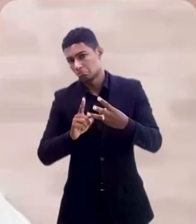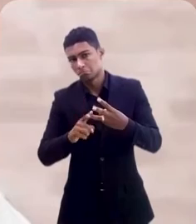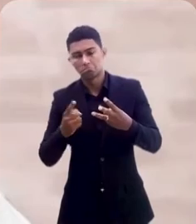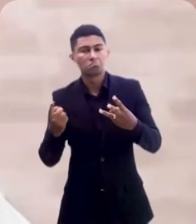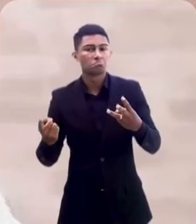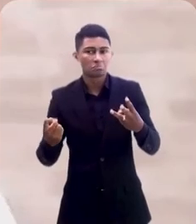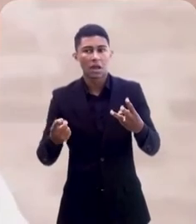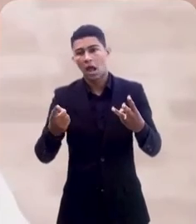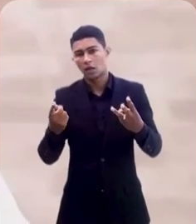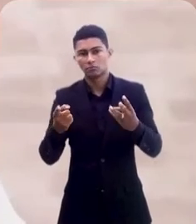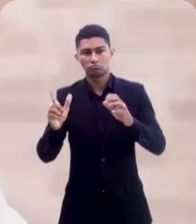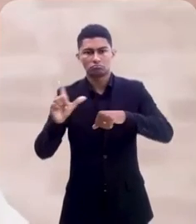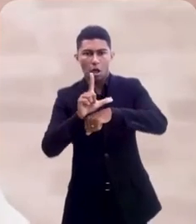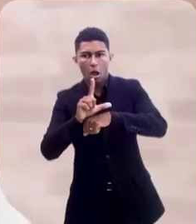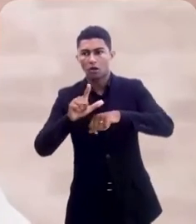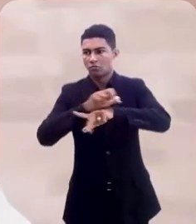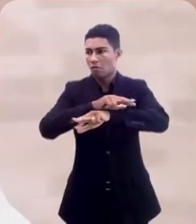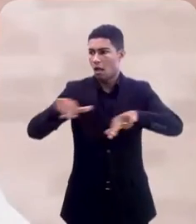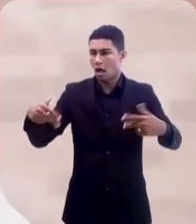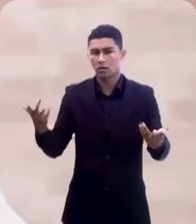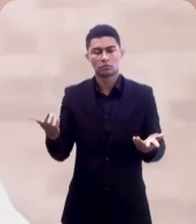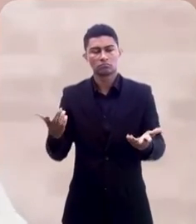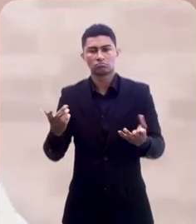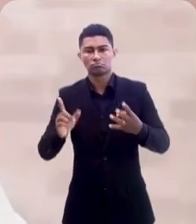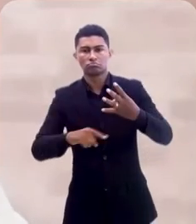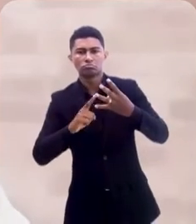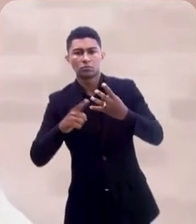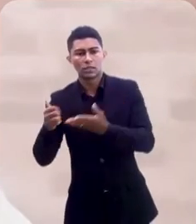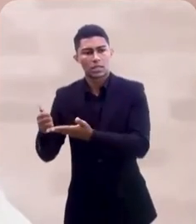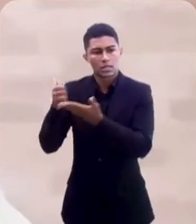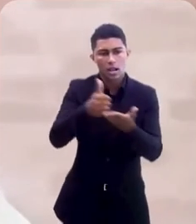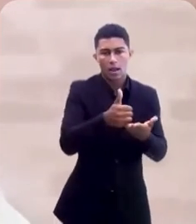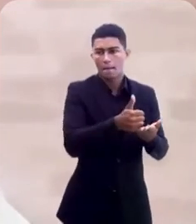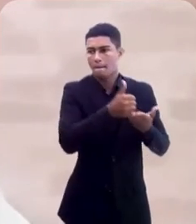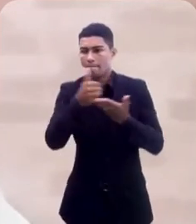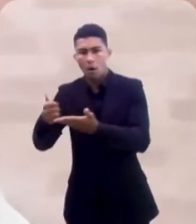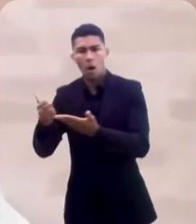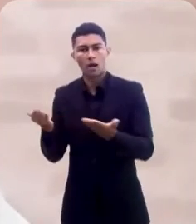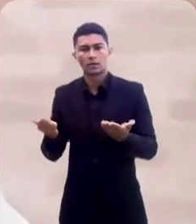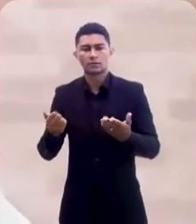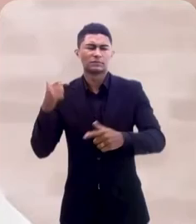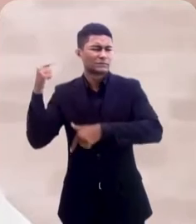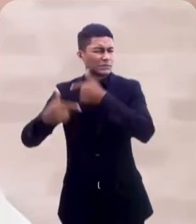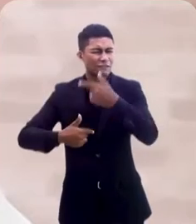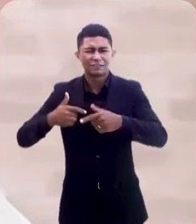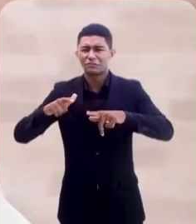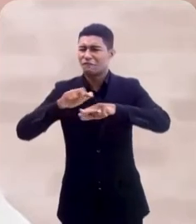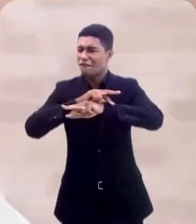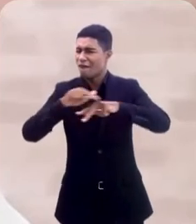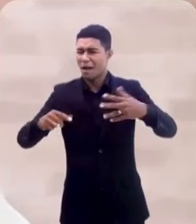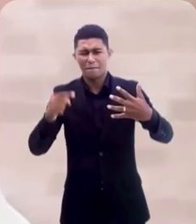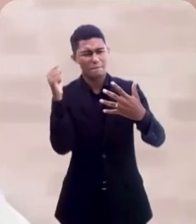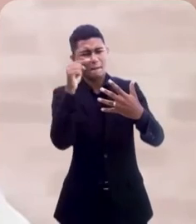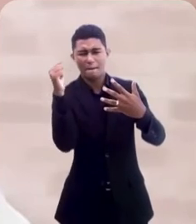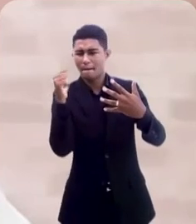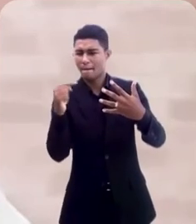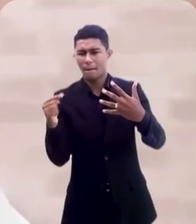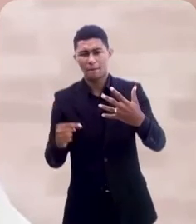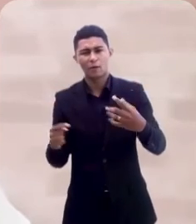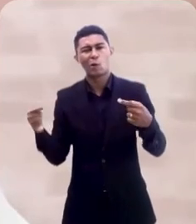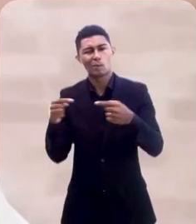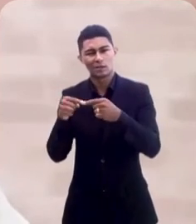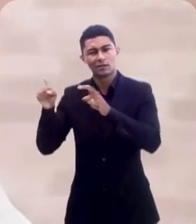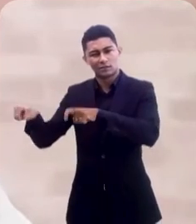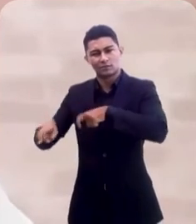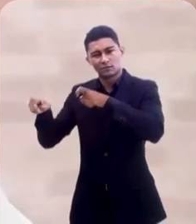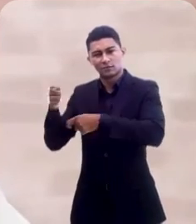representação, transporte e tantos outros serviços que nós temos nas nossas comunidades. Então,